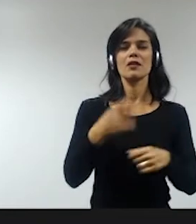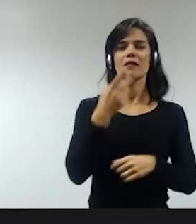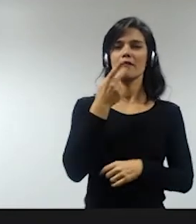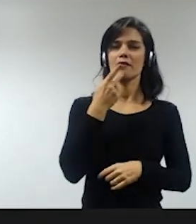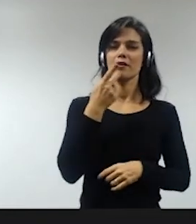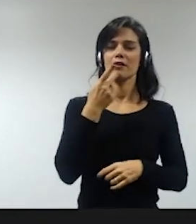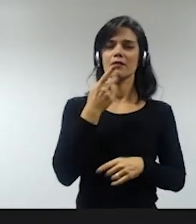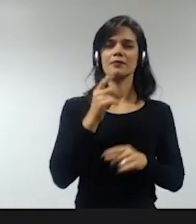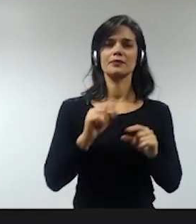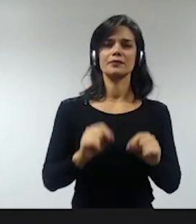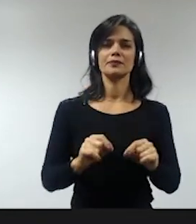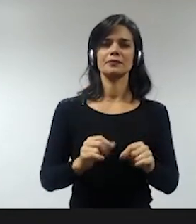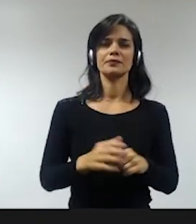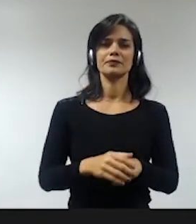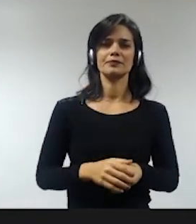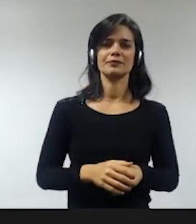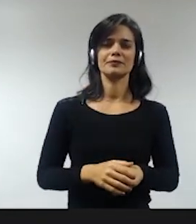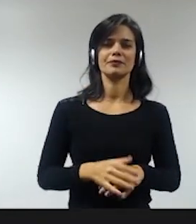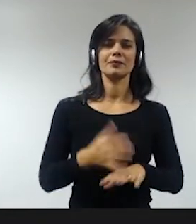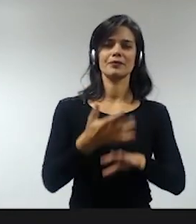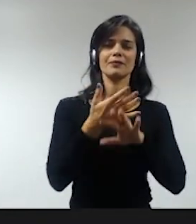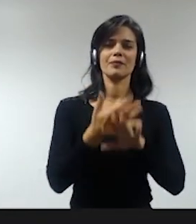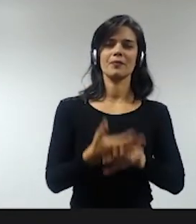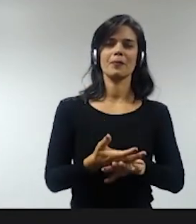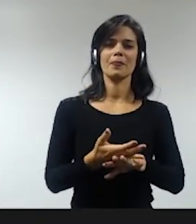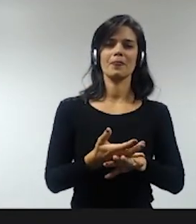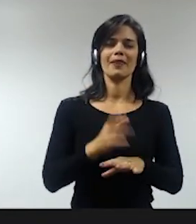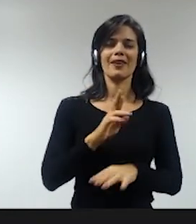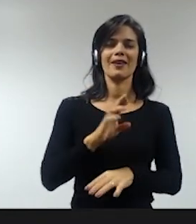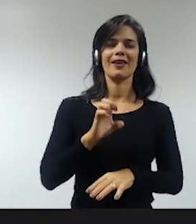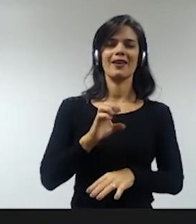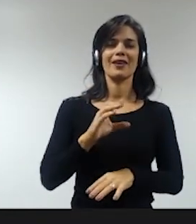na matéria recuperacional